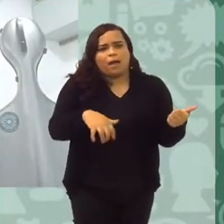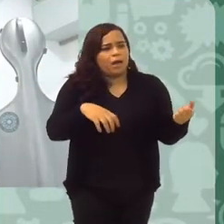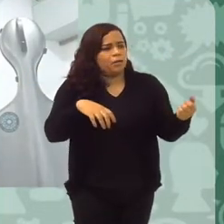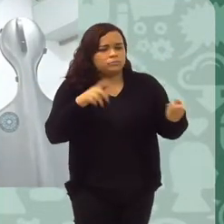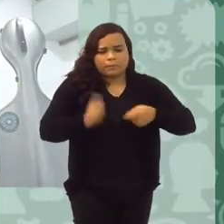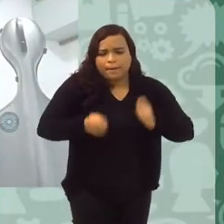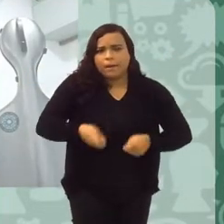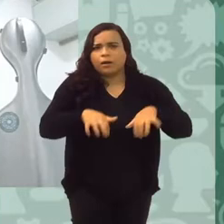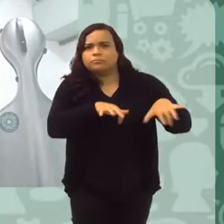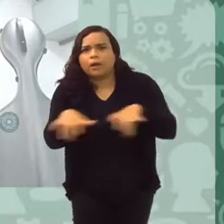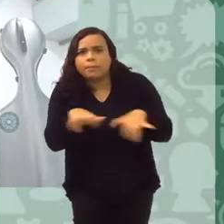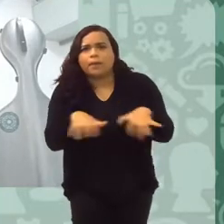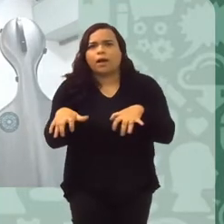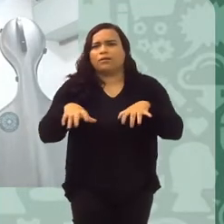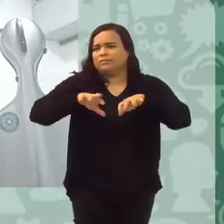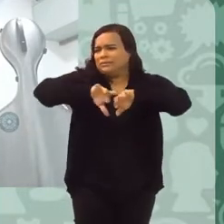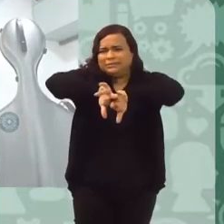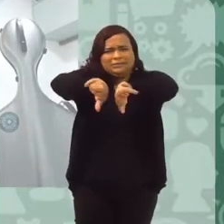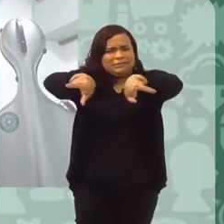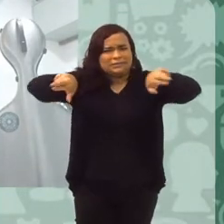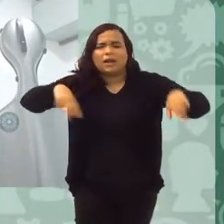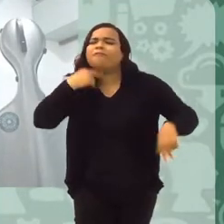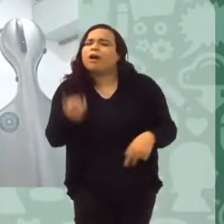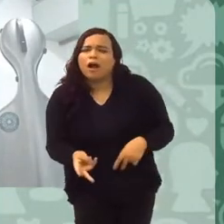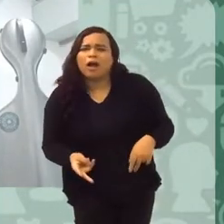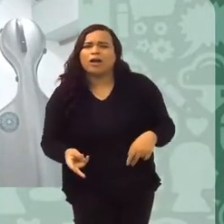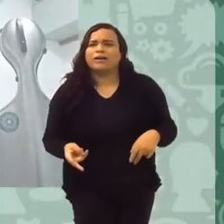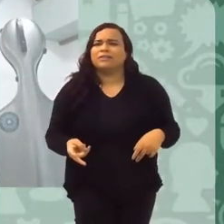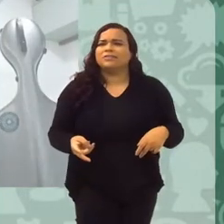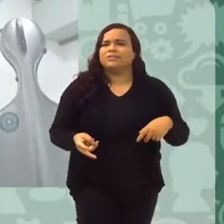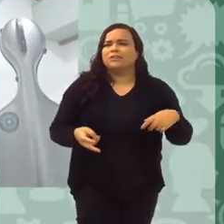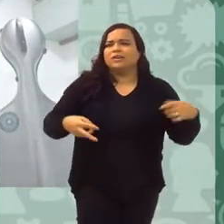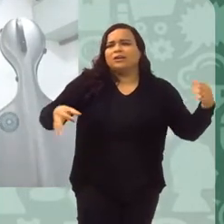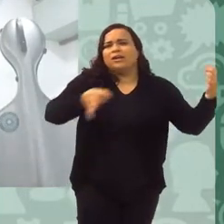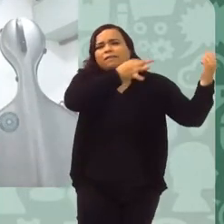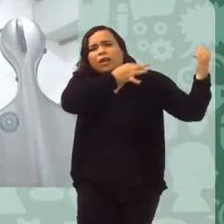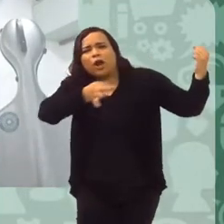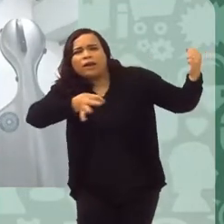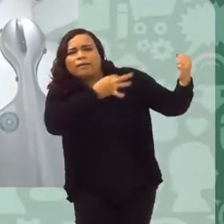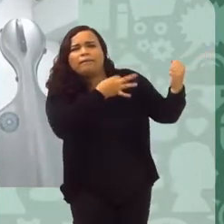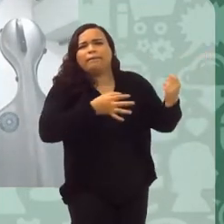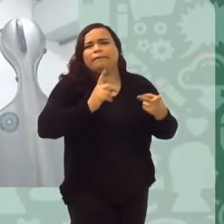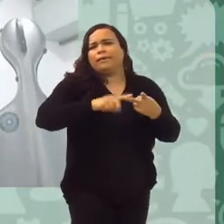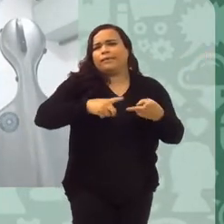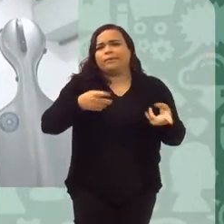instrumentos, né? Piano, violão, instrumentos de percussão, a voz, o cello, o violino.